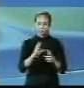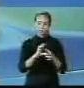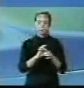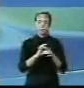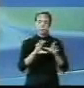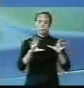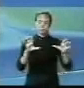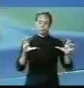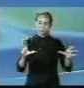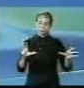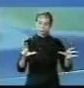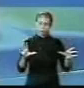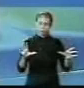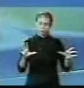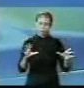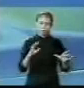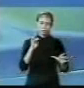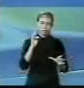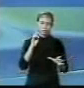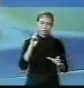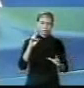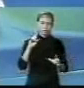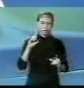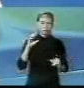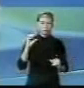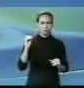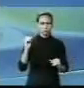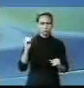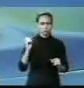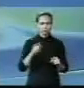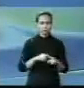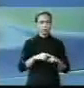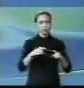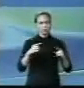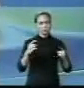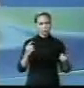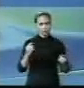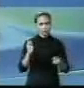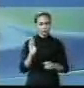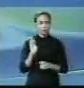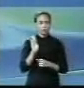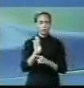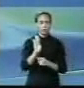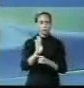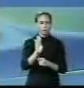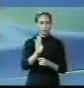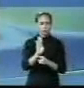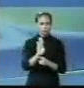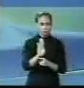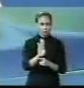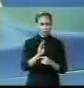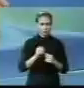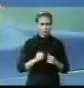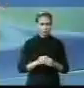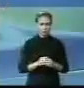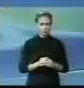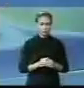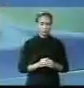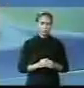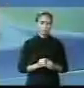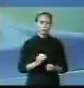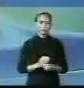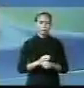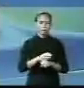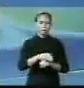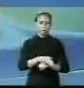com certeza aí uma porcentagem muito grande, mais de 90% de chance de você ter problemas com tipos de vírus,